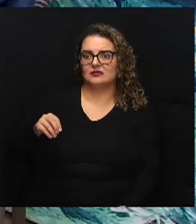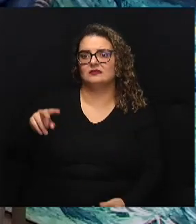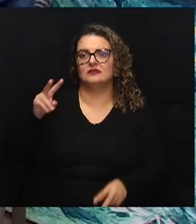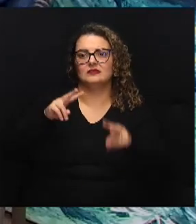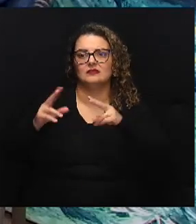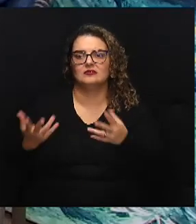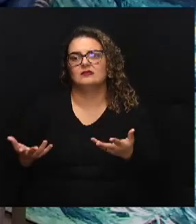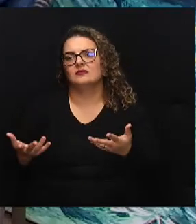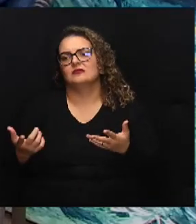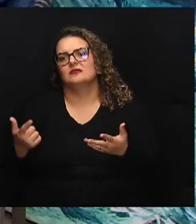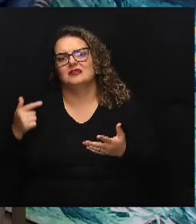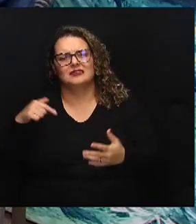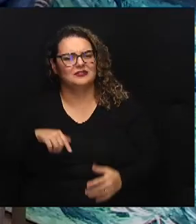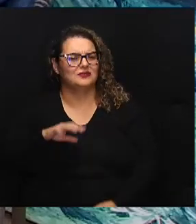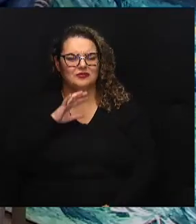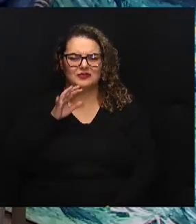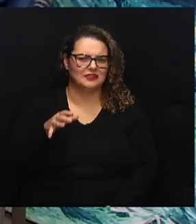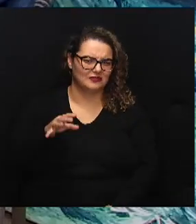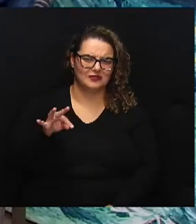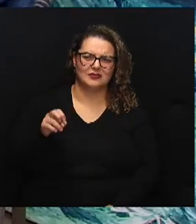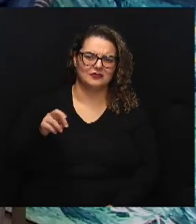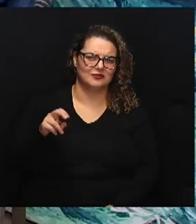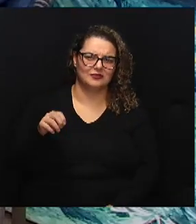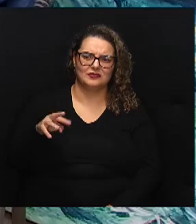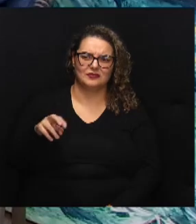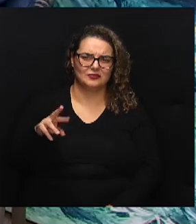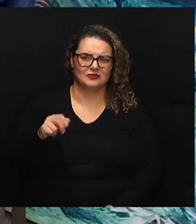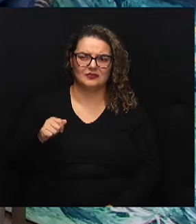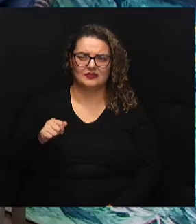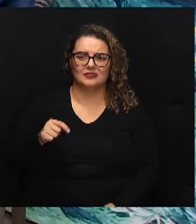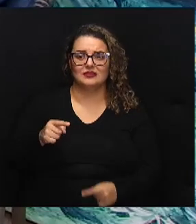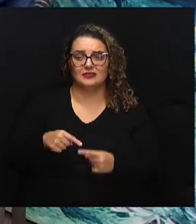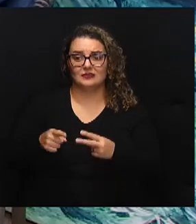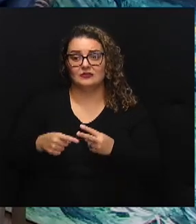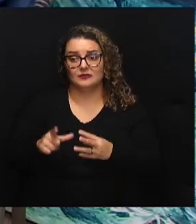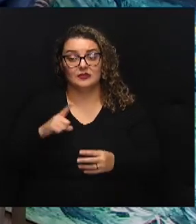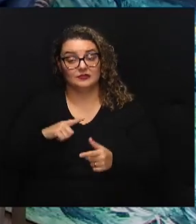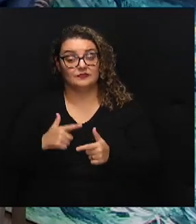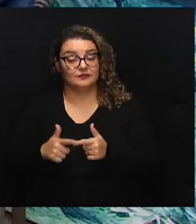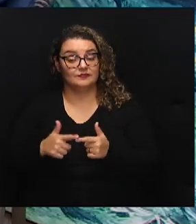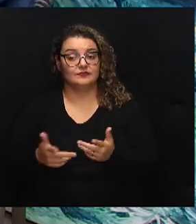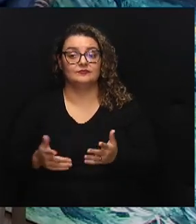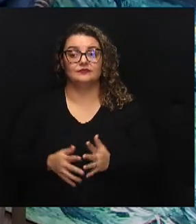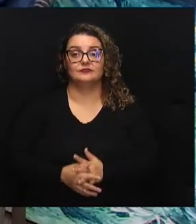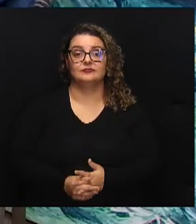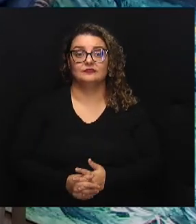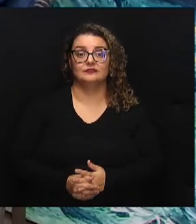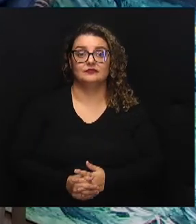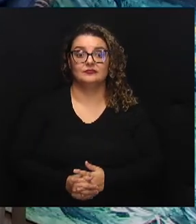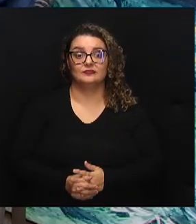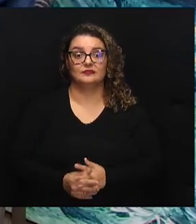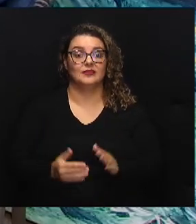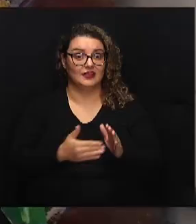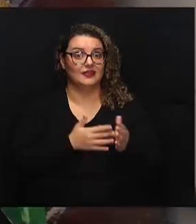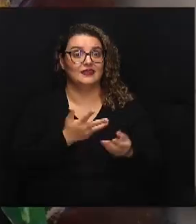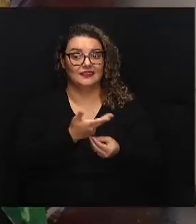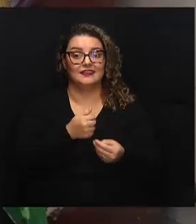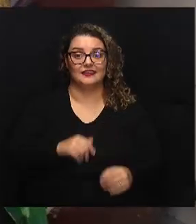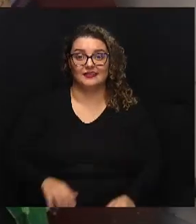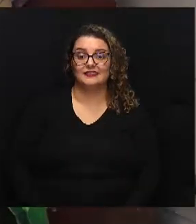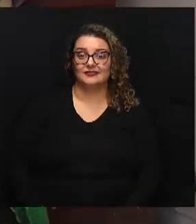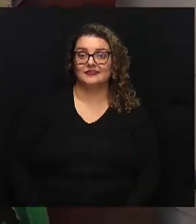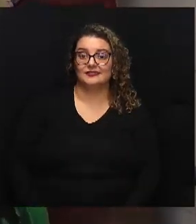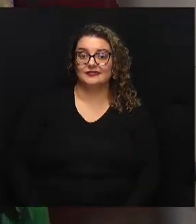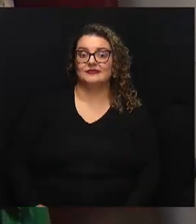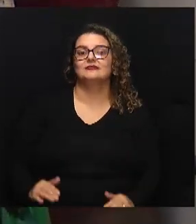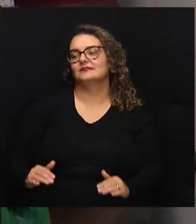perturbação é uma tortura. E eu tenho semanalmente esse problema. Mas eu me levanto sempre acima de todos